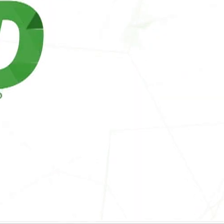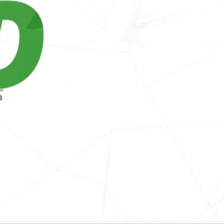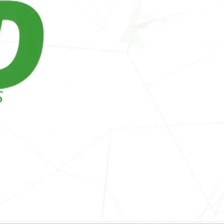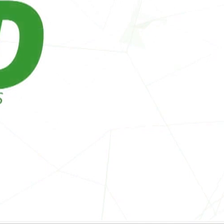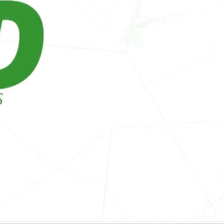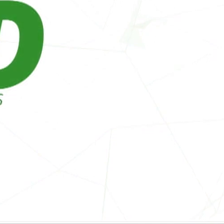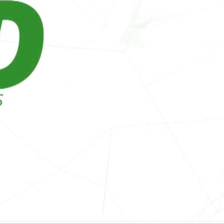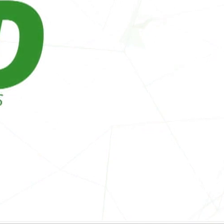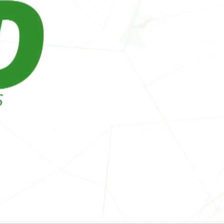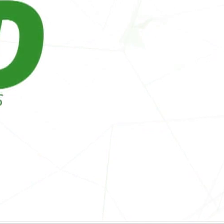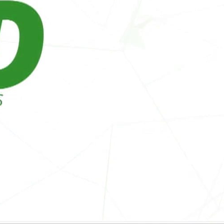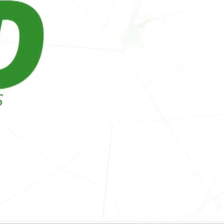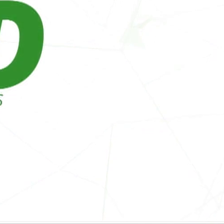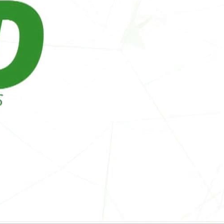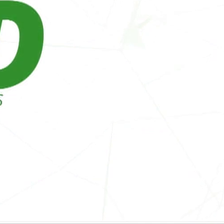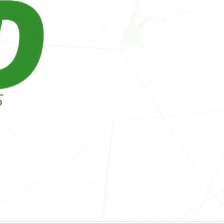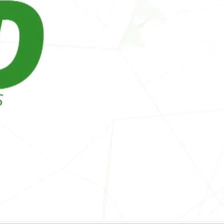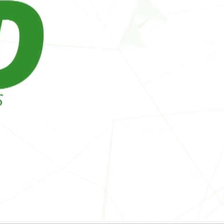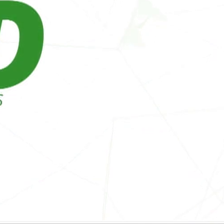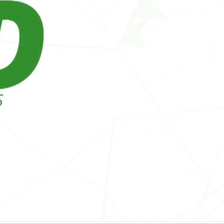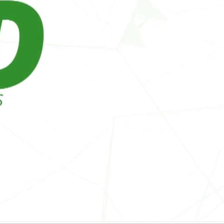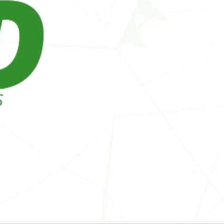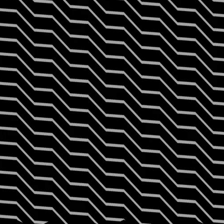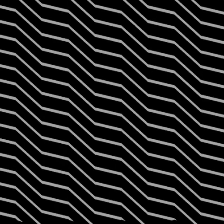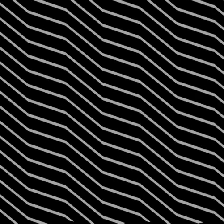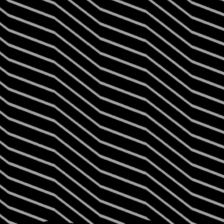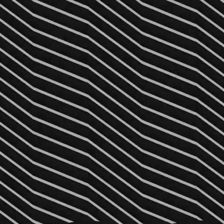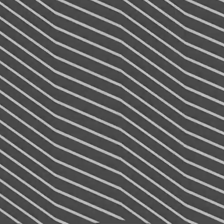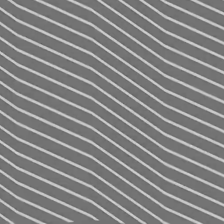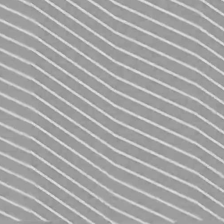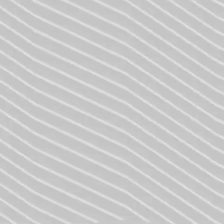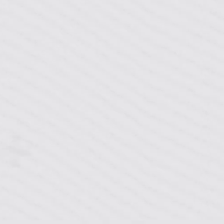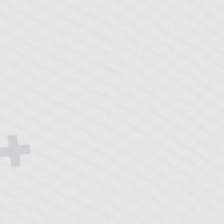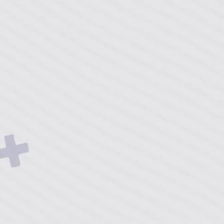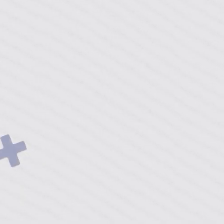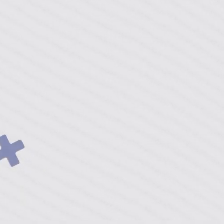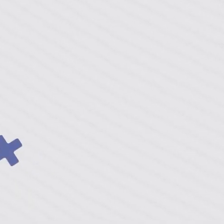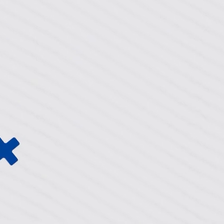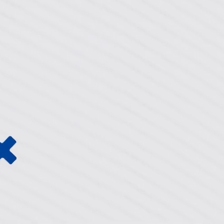Educação à distância, mudando realidades.